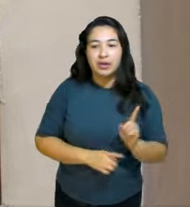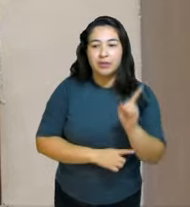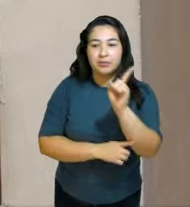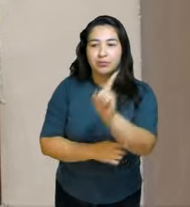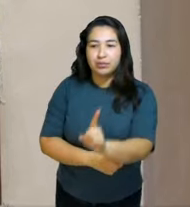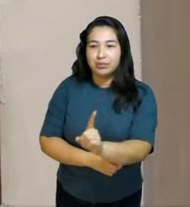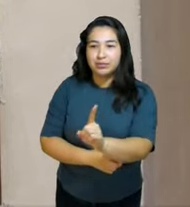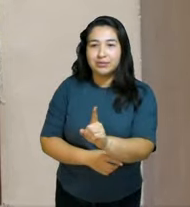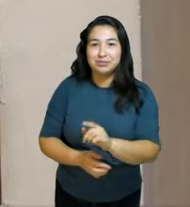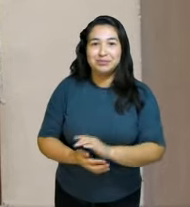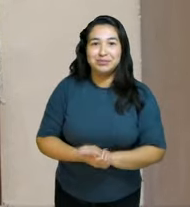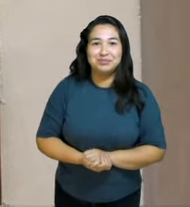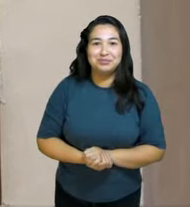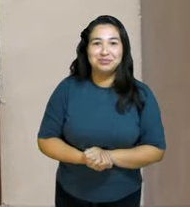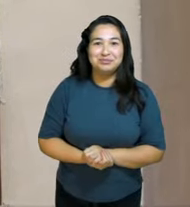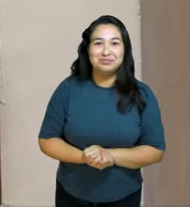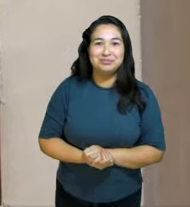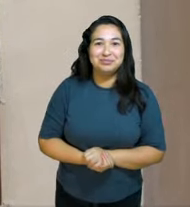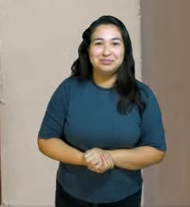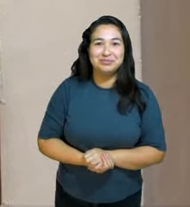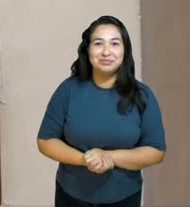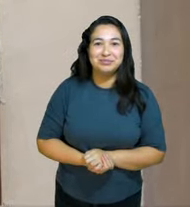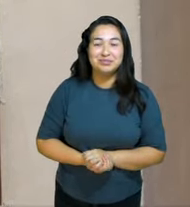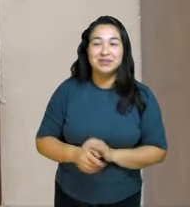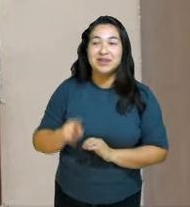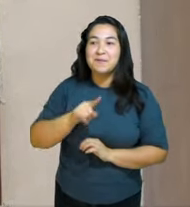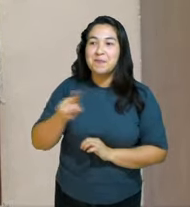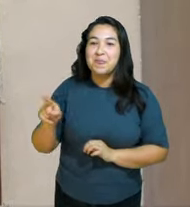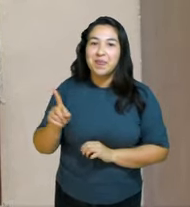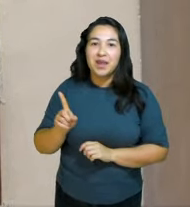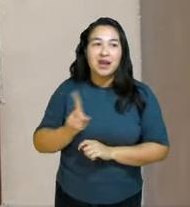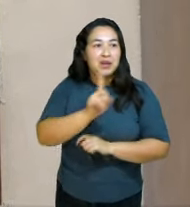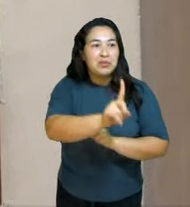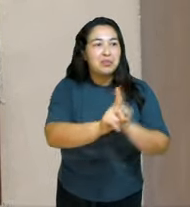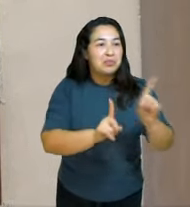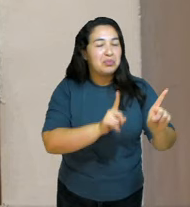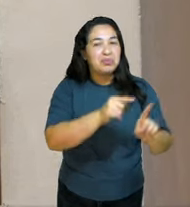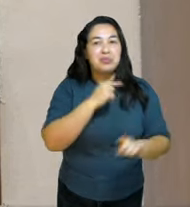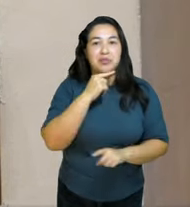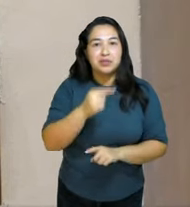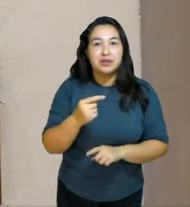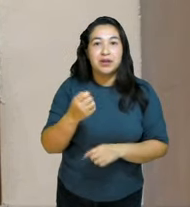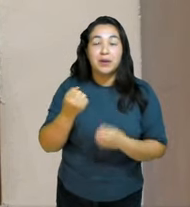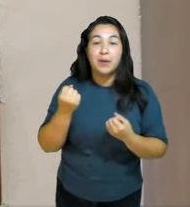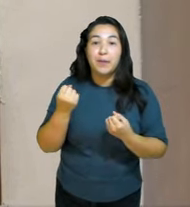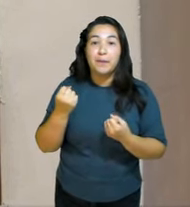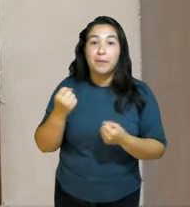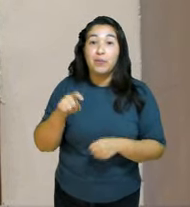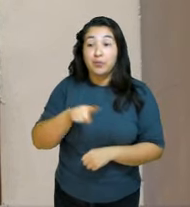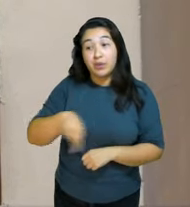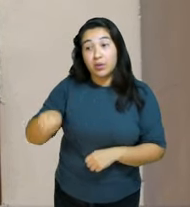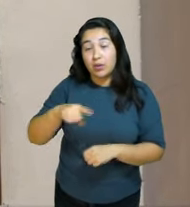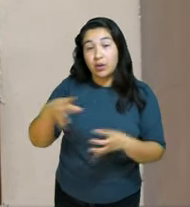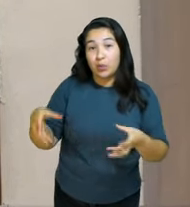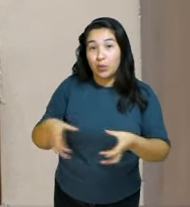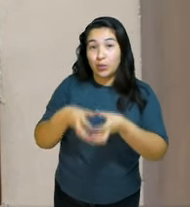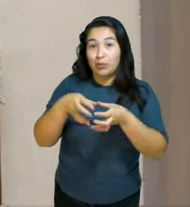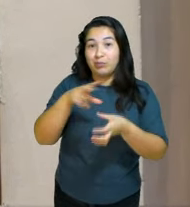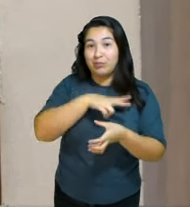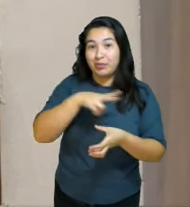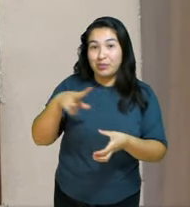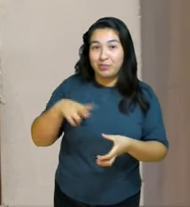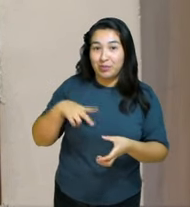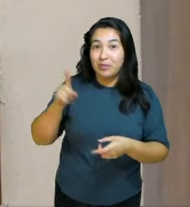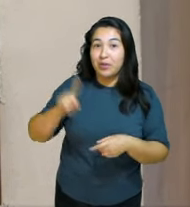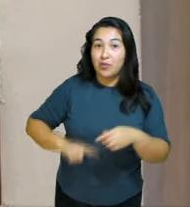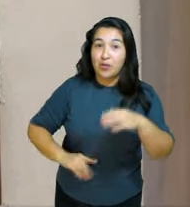para poder lançar um plano B, C, D e por aí vai. Então, o poder público, mais uma vez, ele é ilimitado, mas